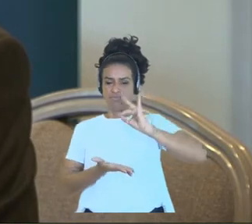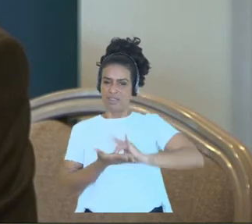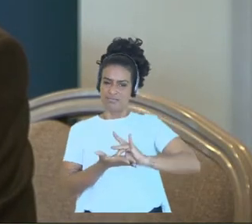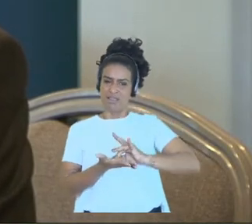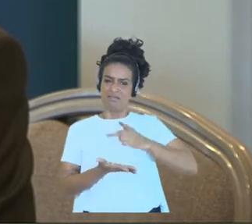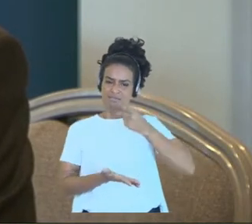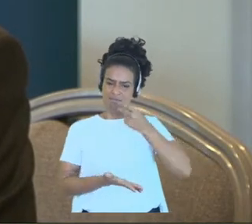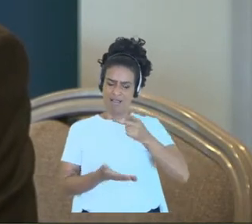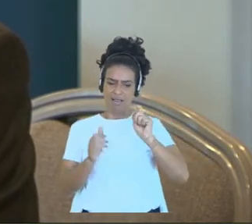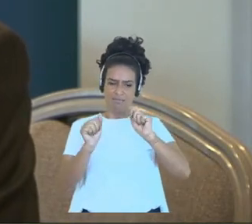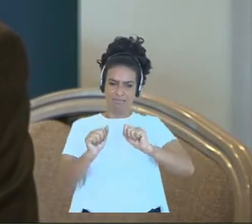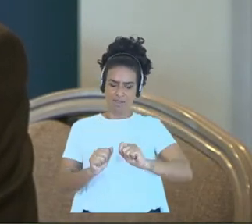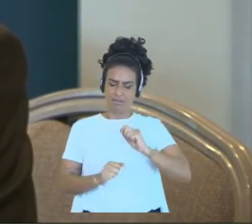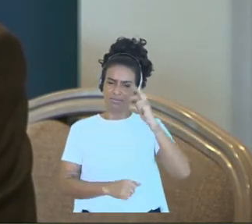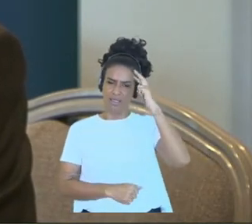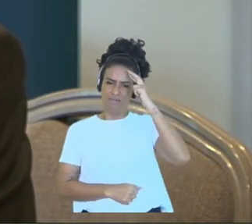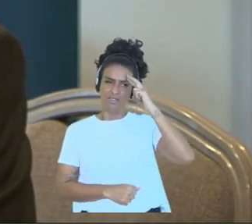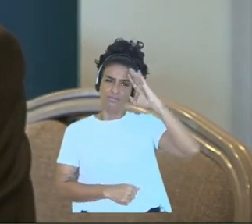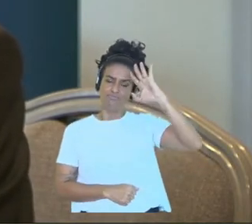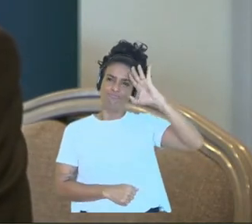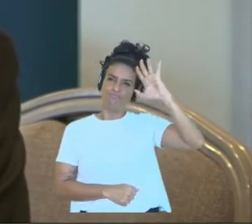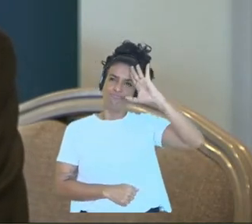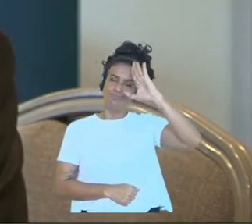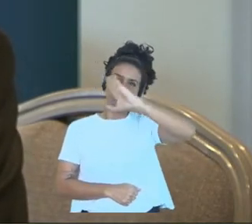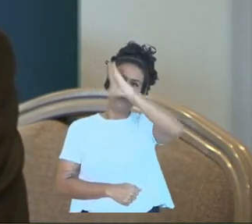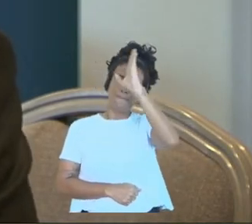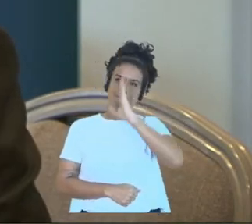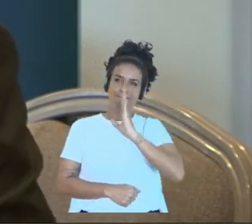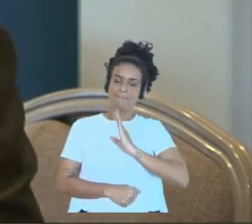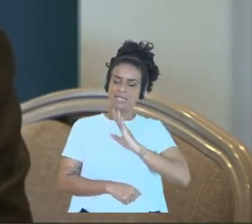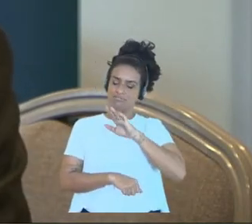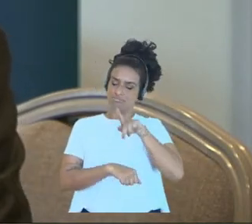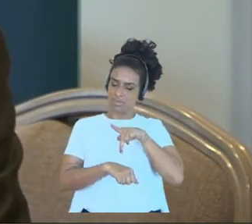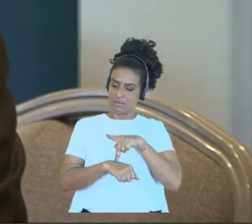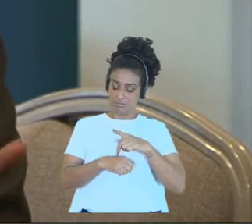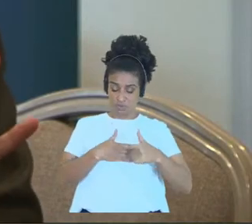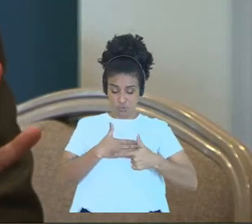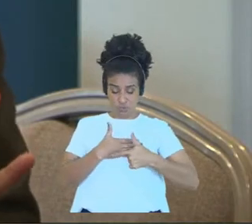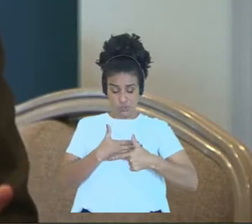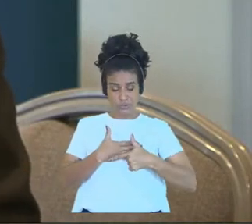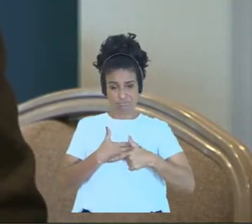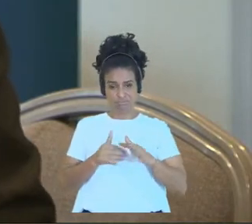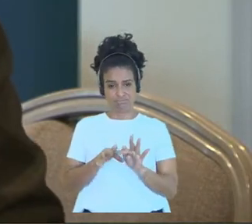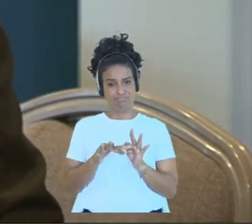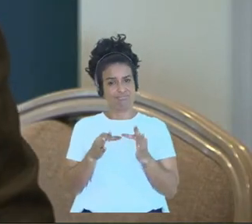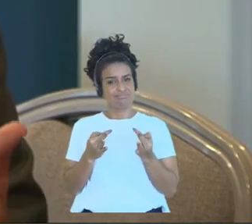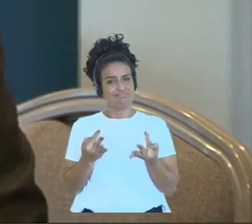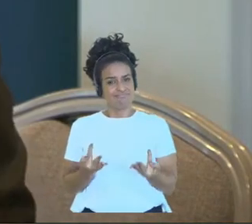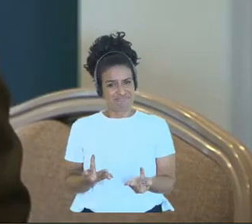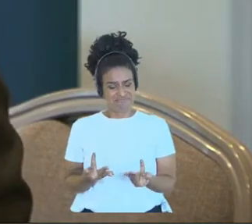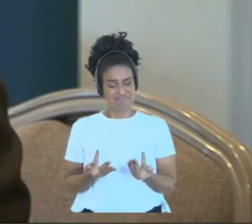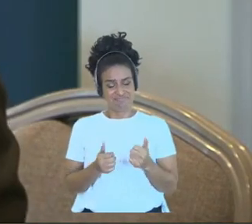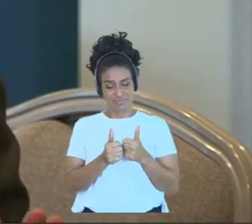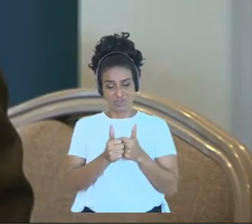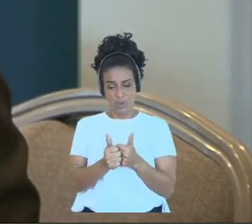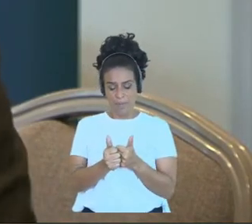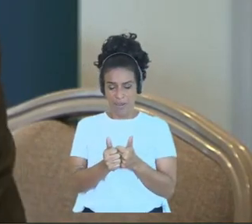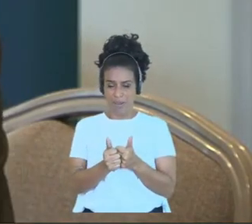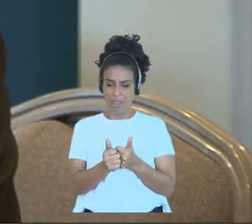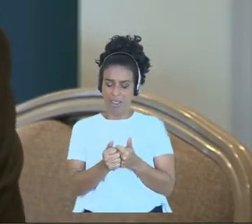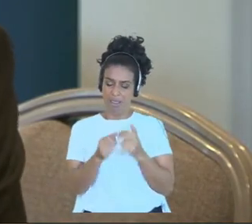refletir sobre o nosso país. E meu papel vai ser muito simples de acompanhar a dinâmica